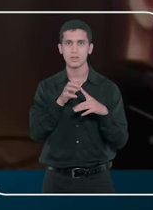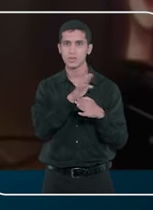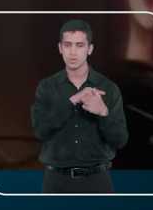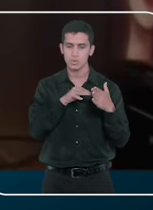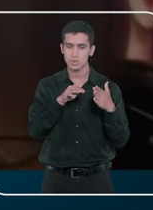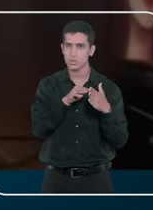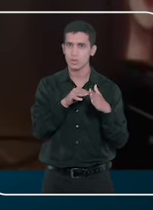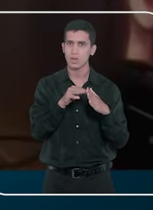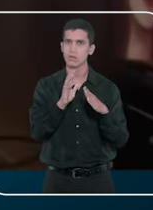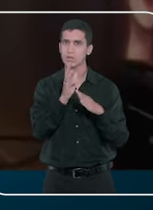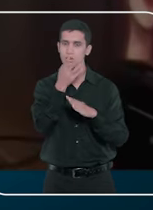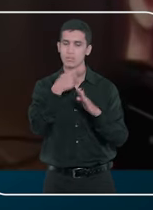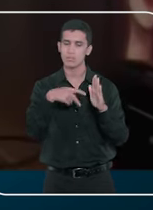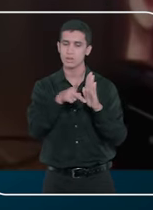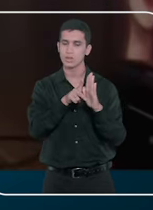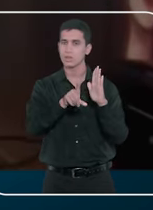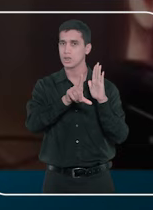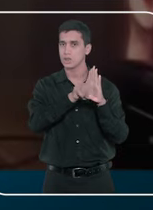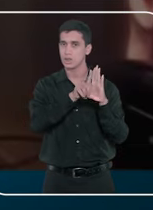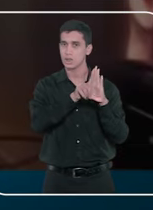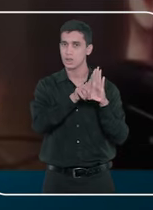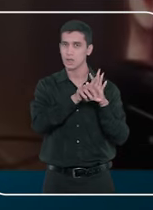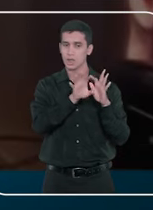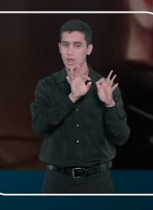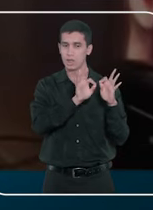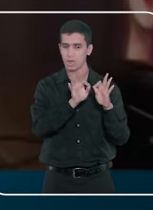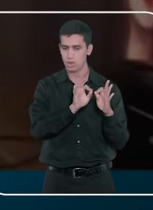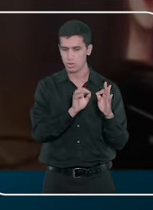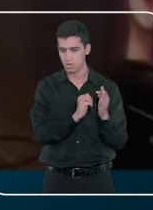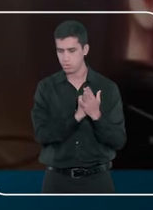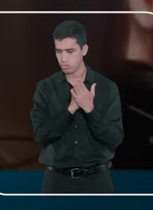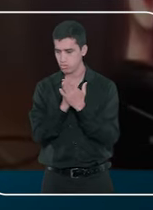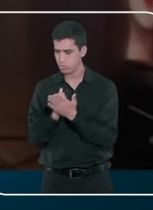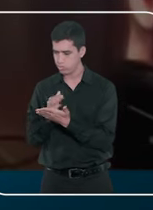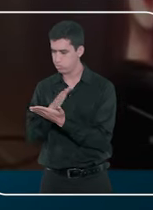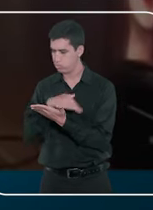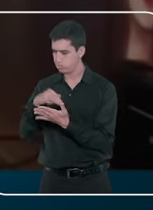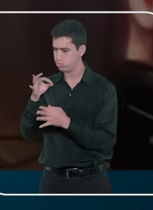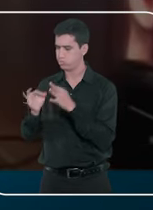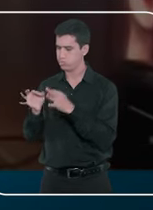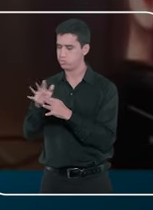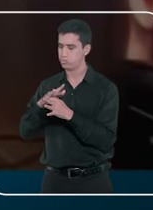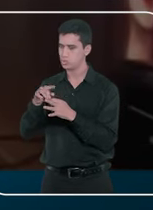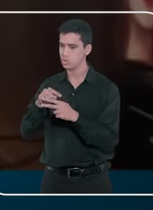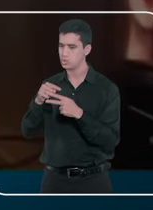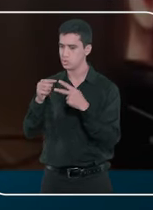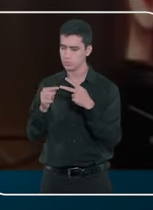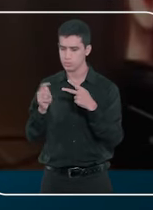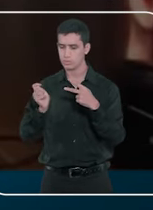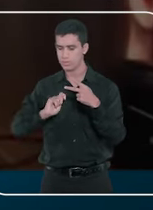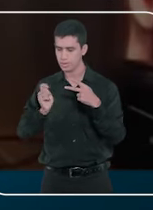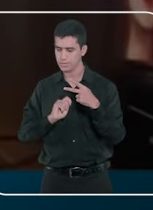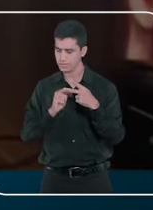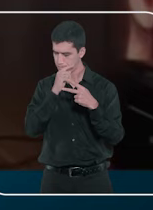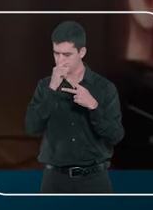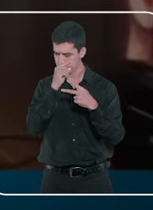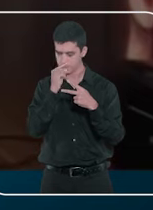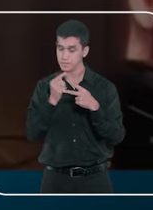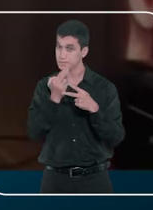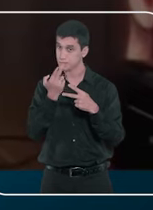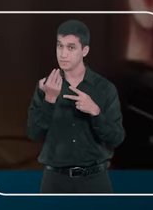razões de um legislador ter trazido para o nosso ordenamento jurídico essas duas figuras, como você bem disse,